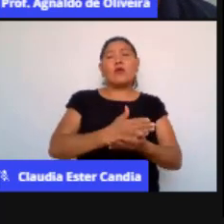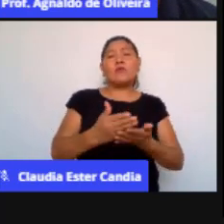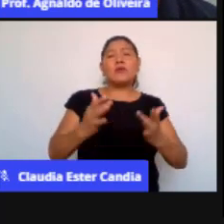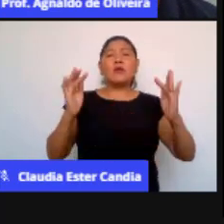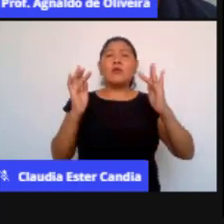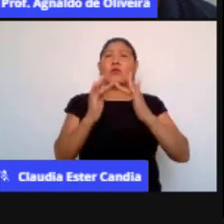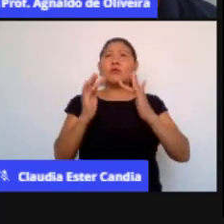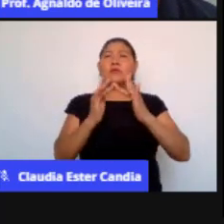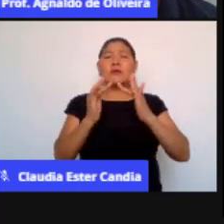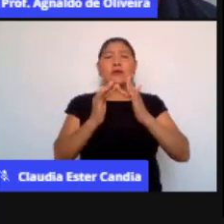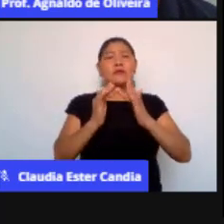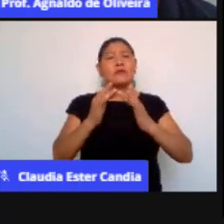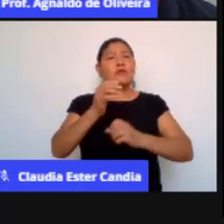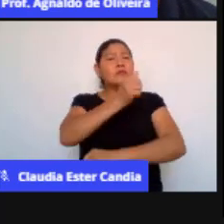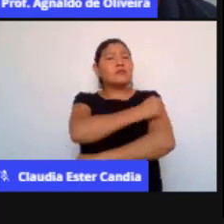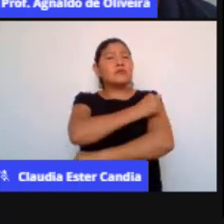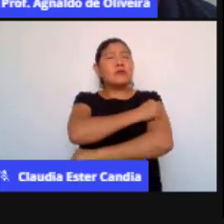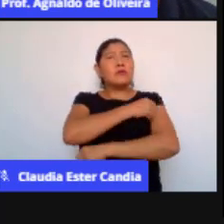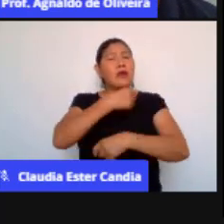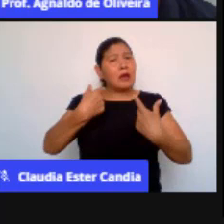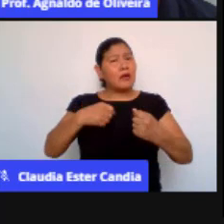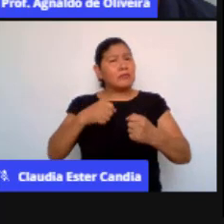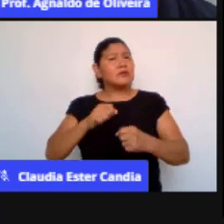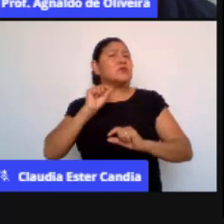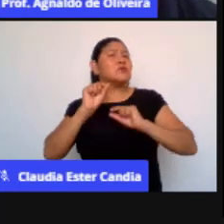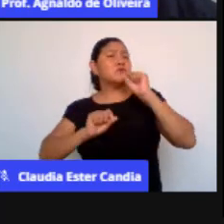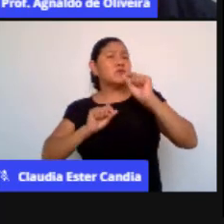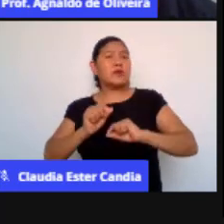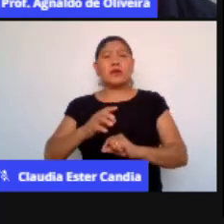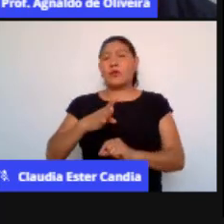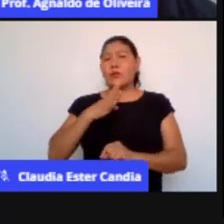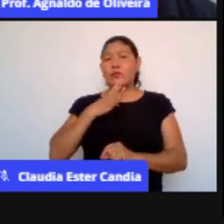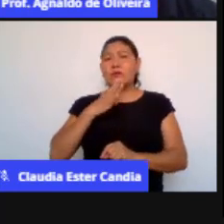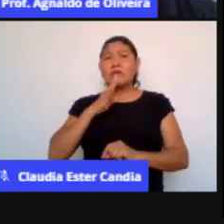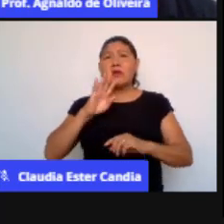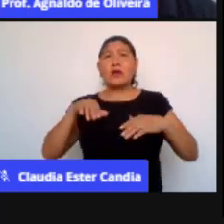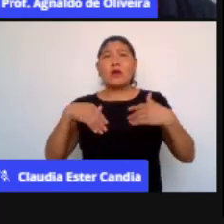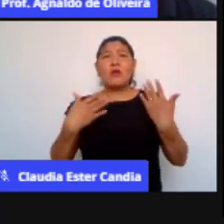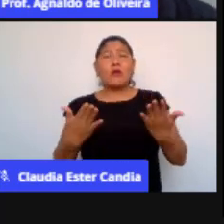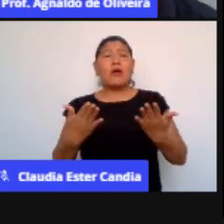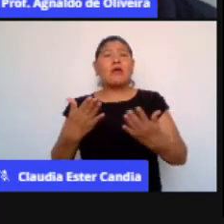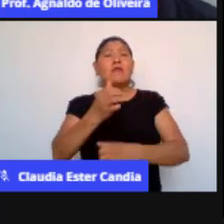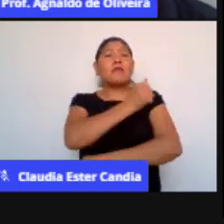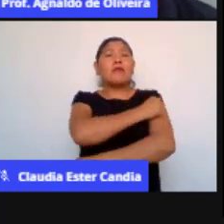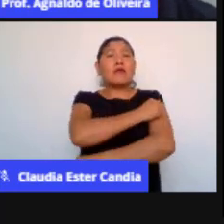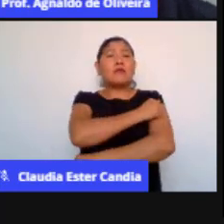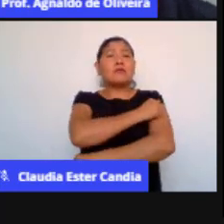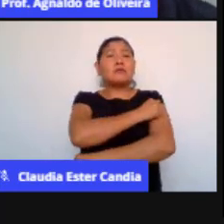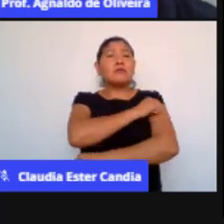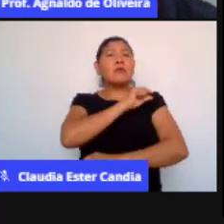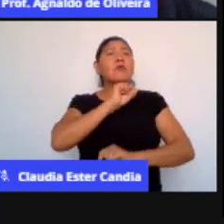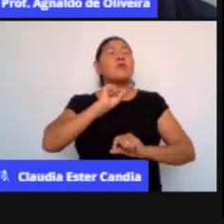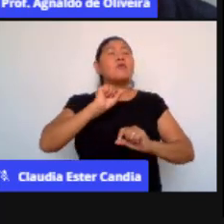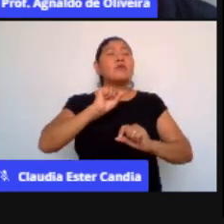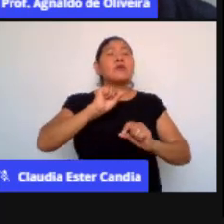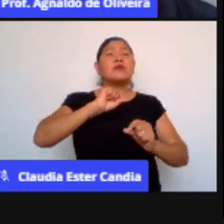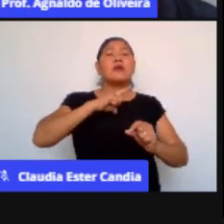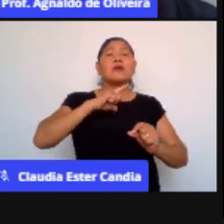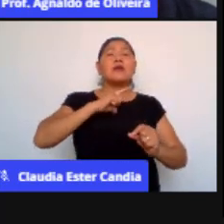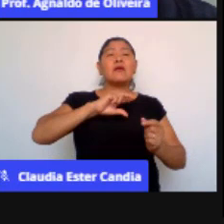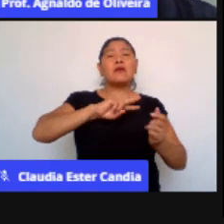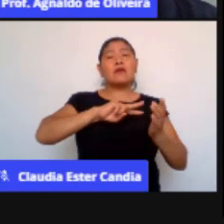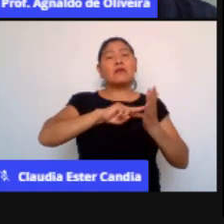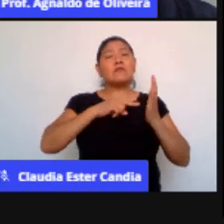meus alunos? O que, que eles têm, Que ferramentas, materiais ou dispositivos, para eles realizarem os seus estudos? Será que eles